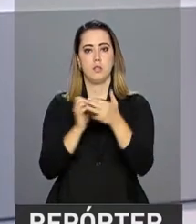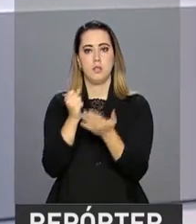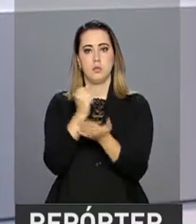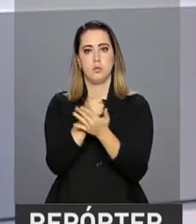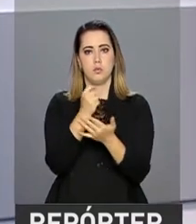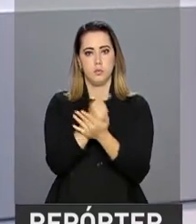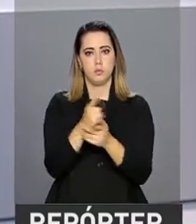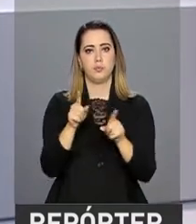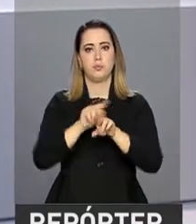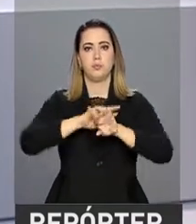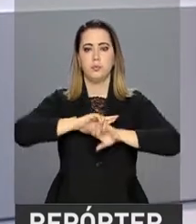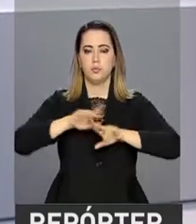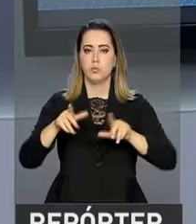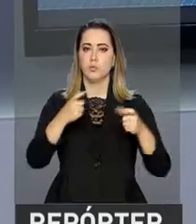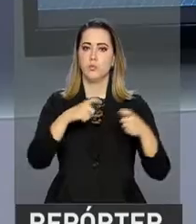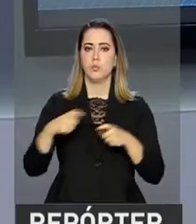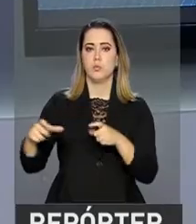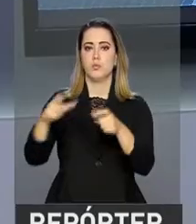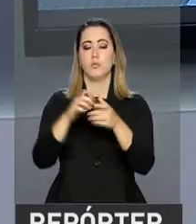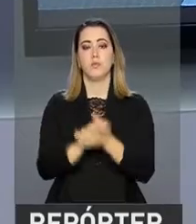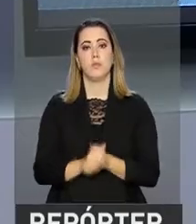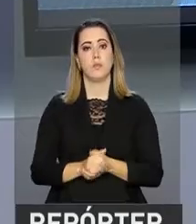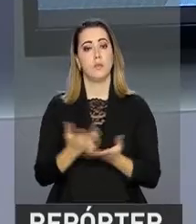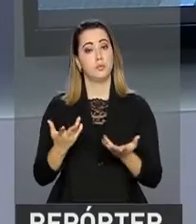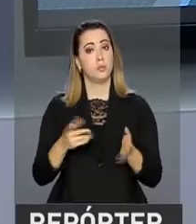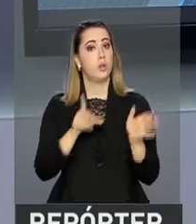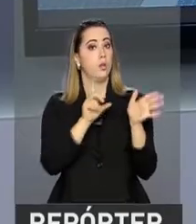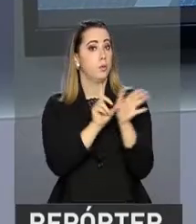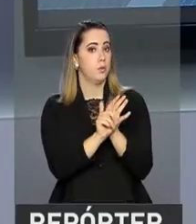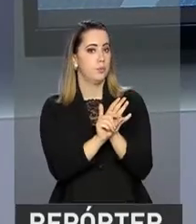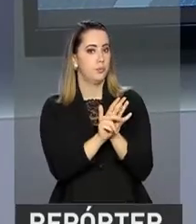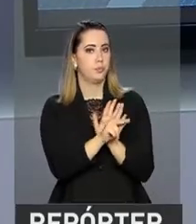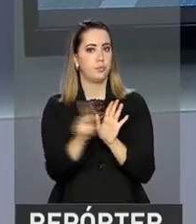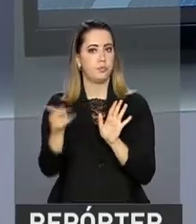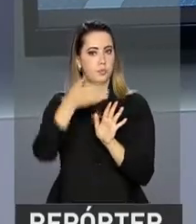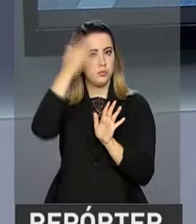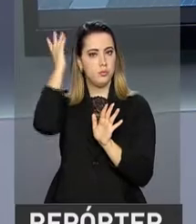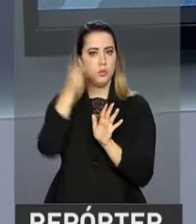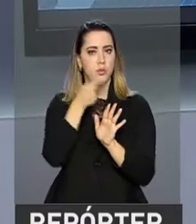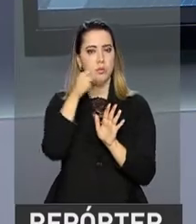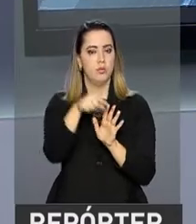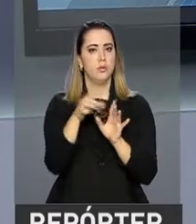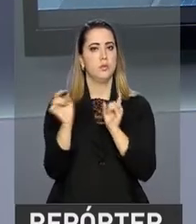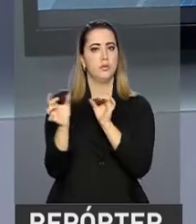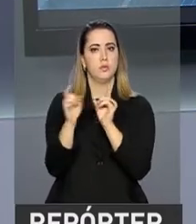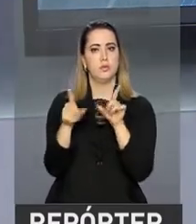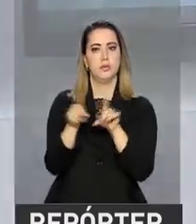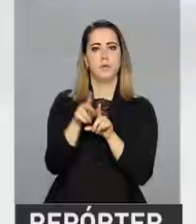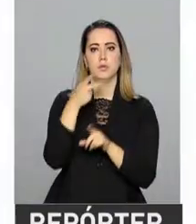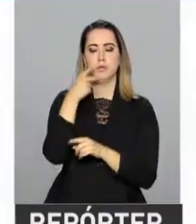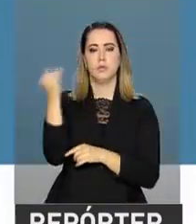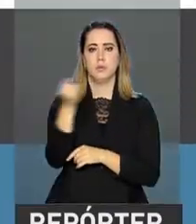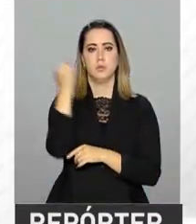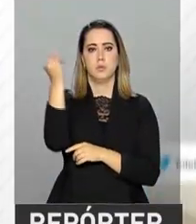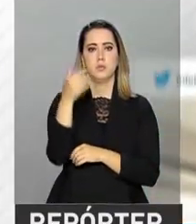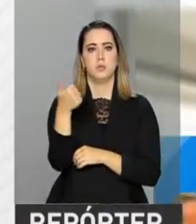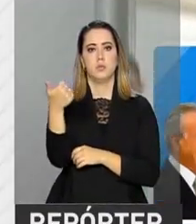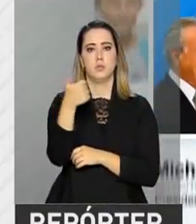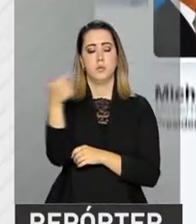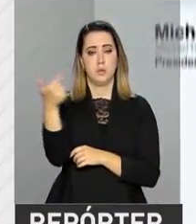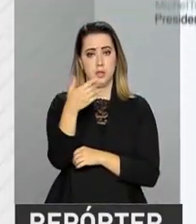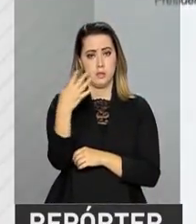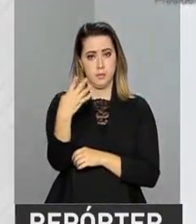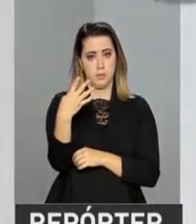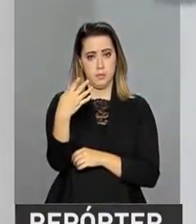sete de origem estrangeira e pelo twitter o presidente michel temer comentou leilão temer destacou que a 14ª